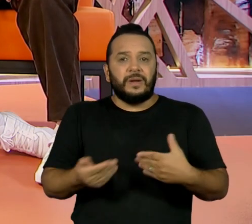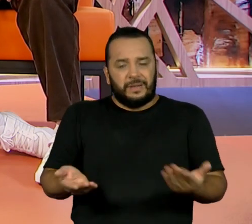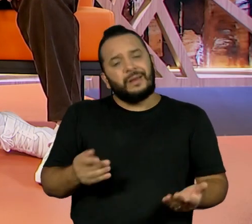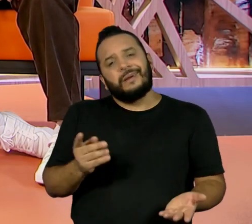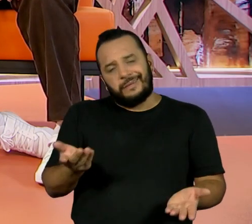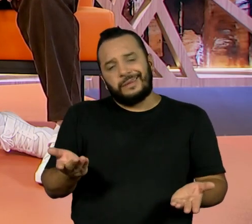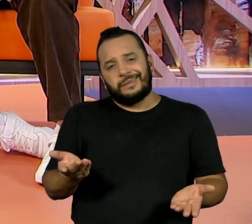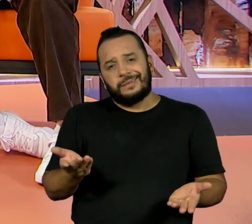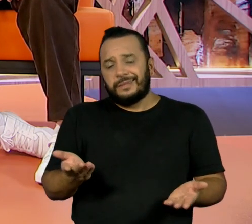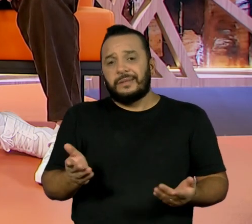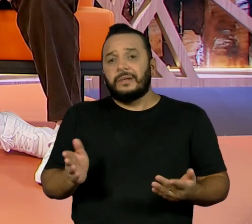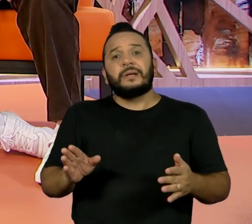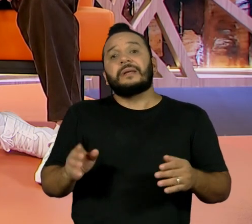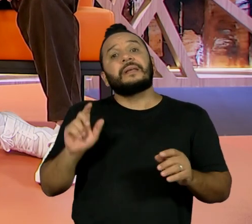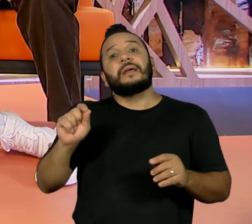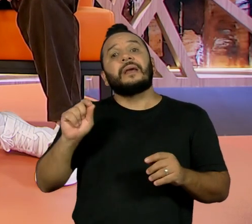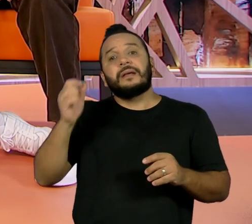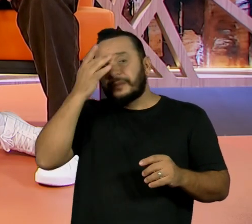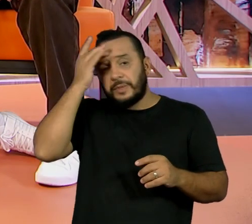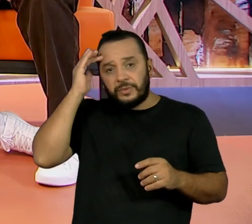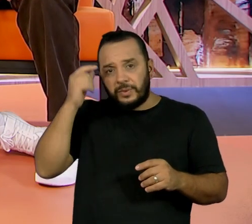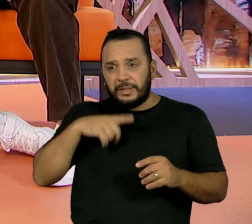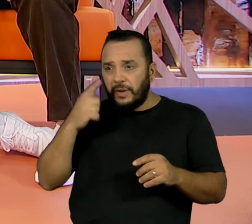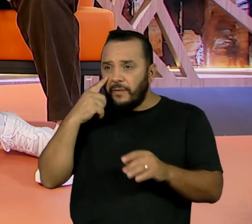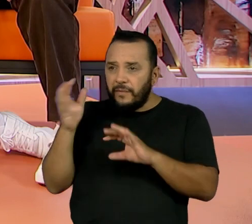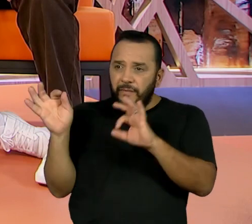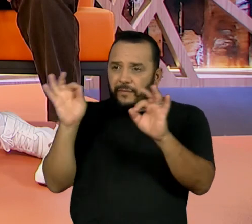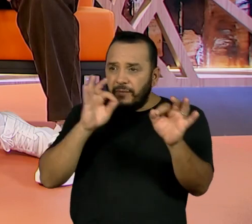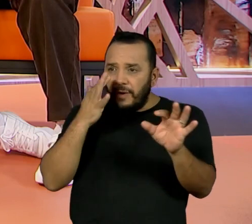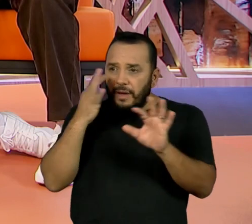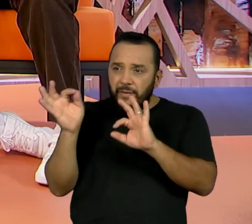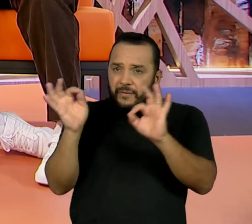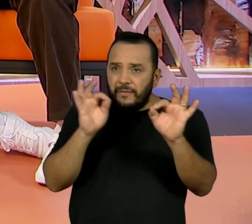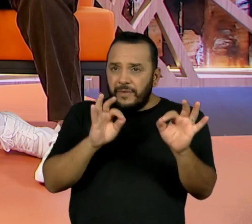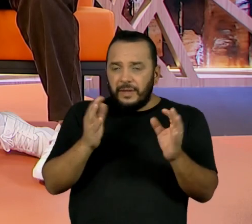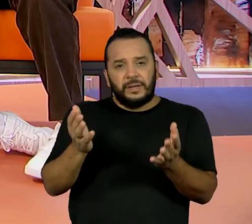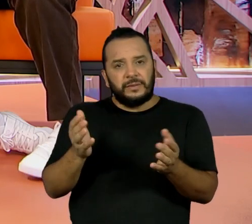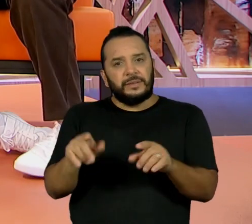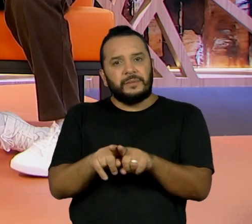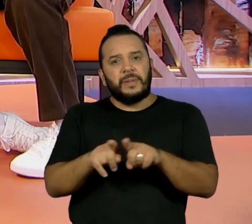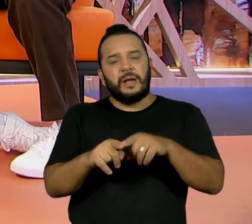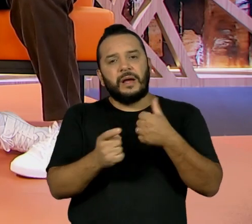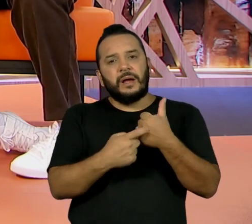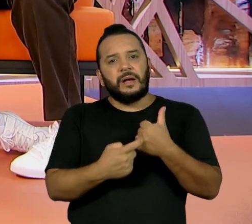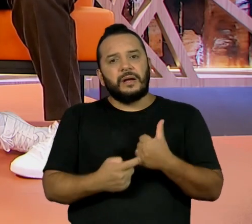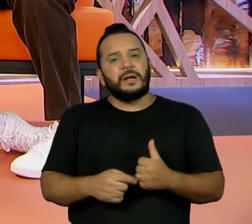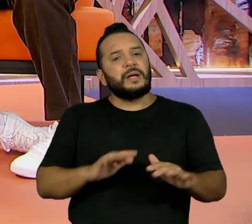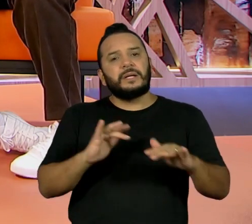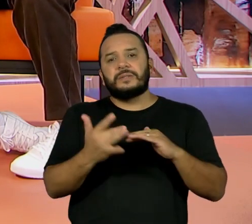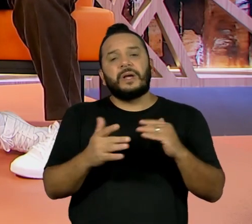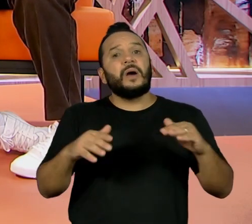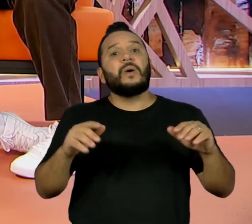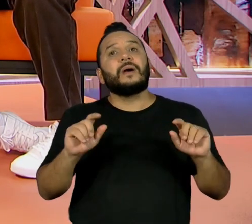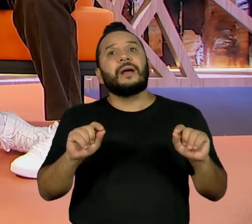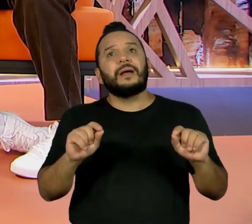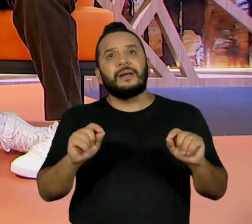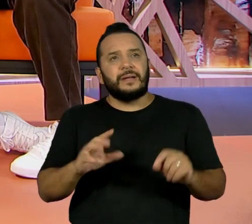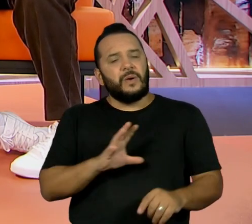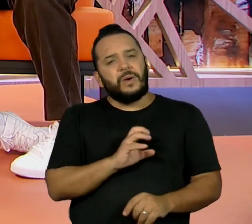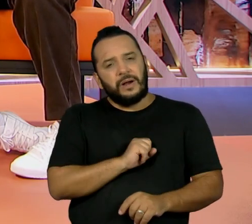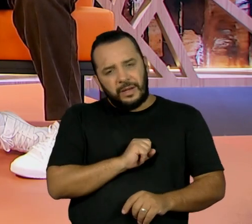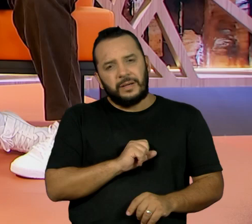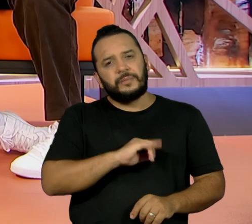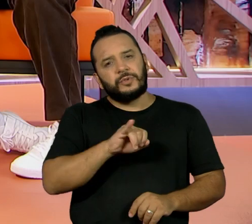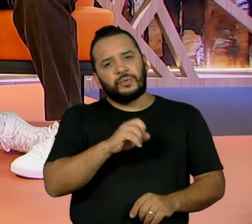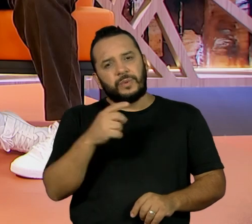mesmo. De quem são as pessoas que eu tenho consumido conteúdo e, acima de tudo, quem é que eu tô curtindo na rede social. Ah, claro. Porque eu posso amar o João, adoro o